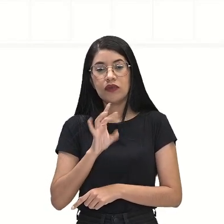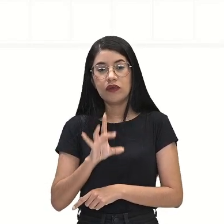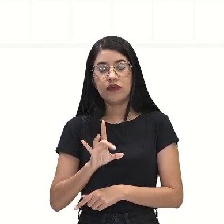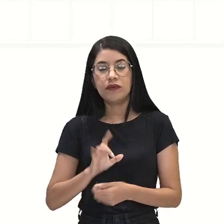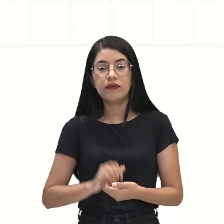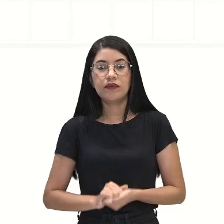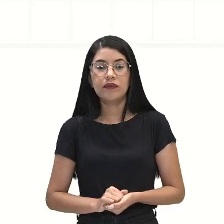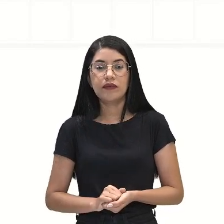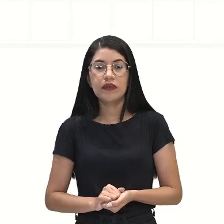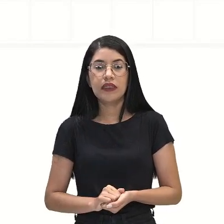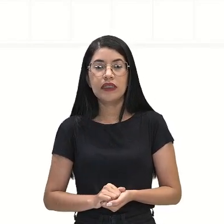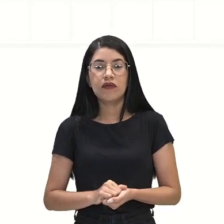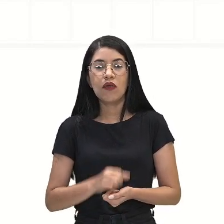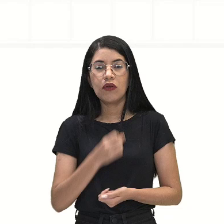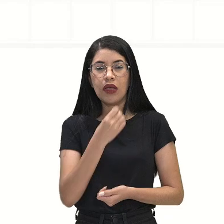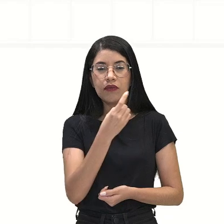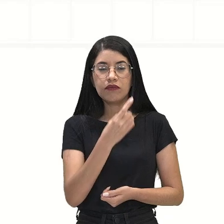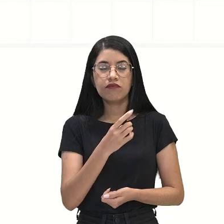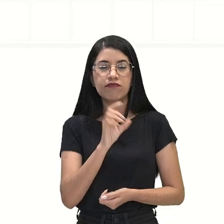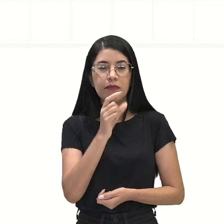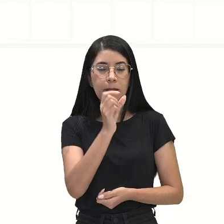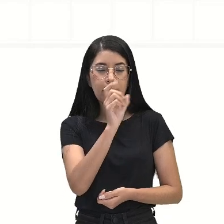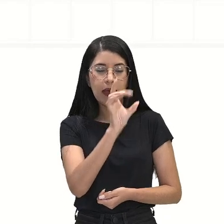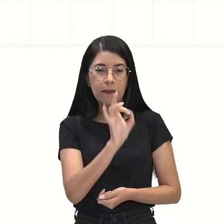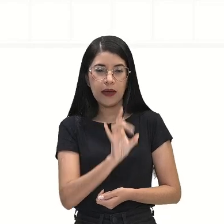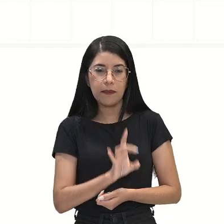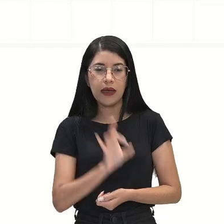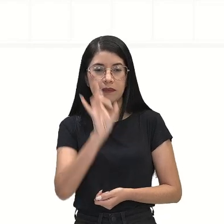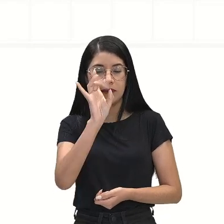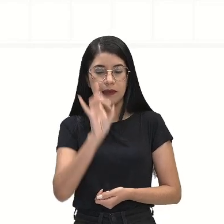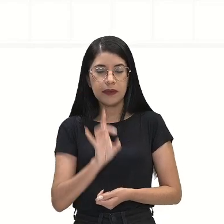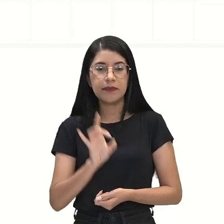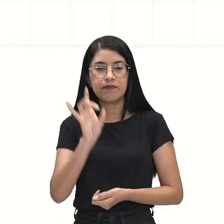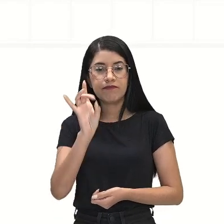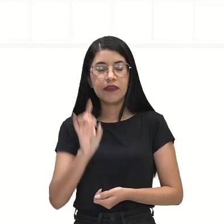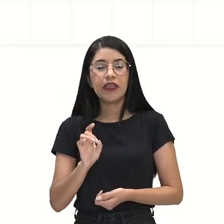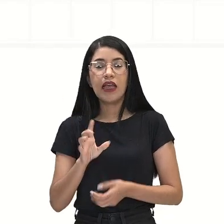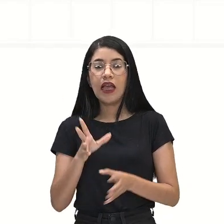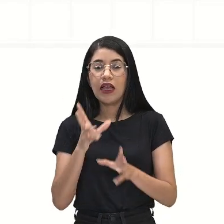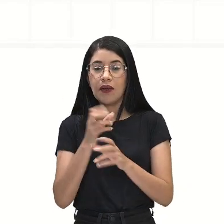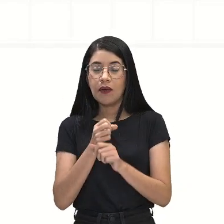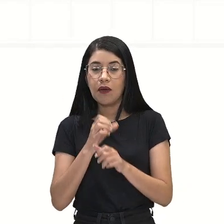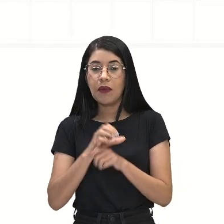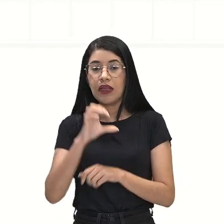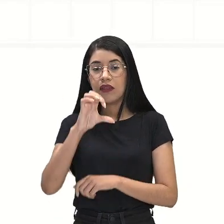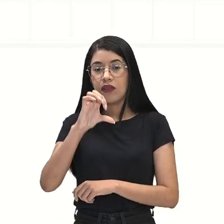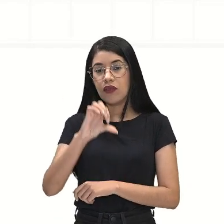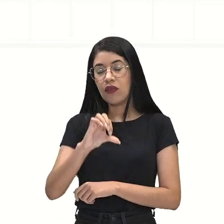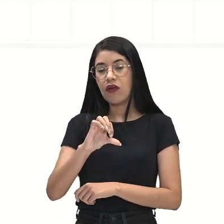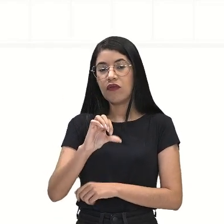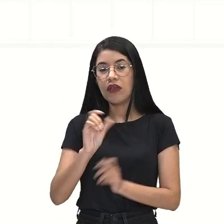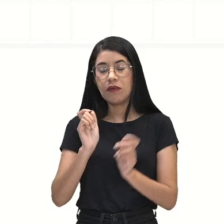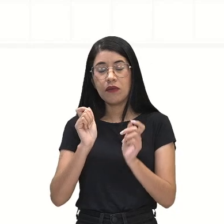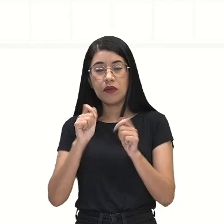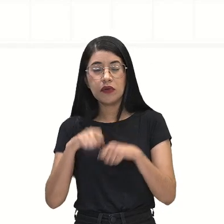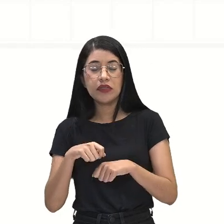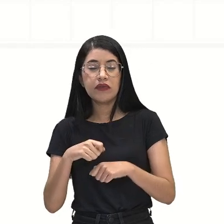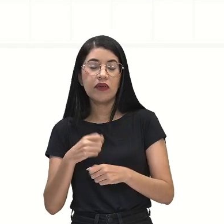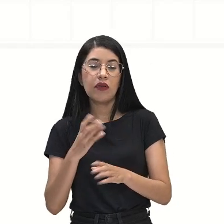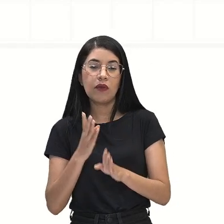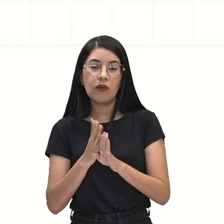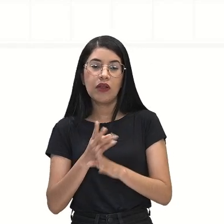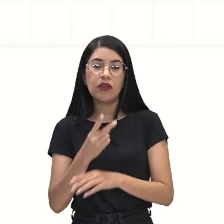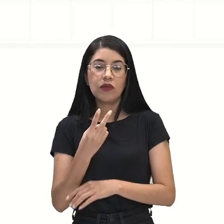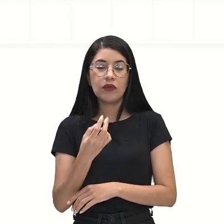Se eu for contar aqui, de 1 por 1, eu vou ter 9 elementos, onde é possível, onde vai sair dois números